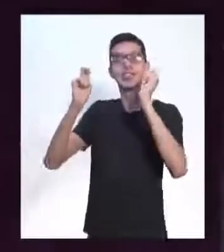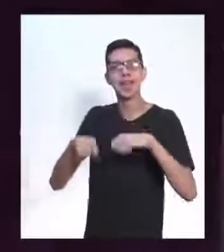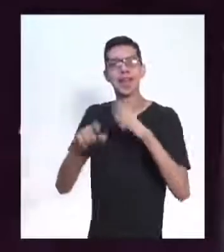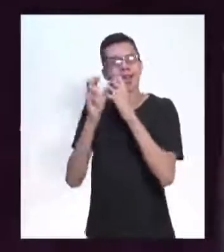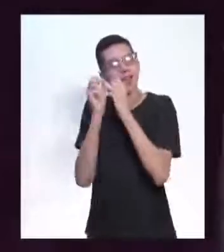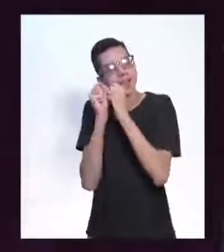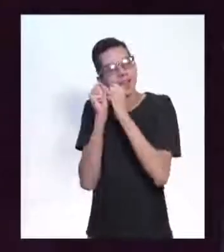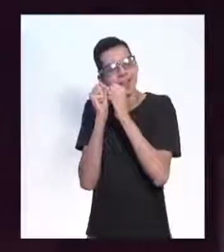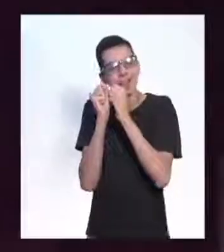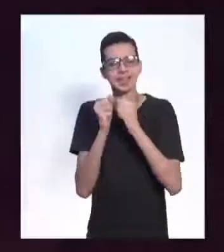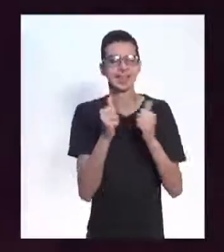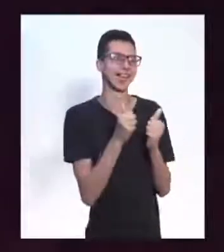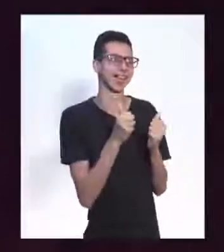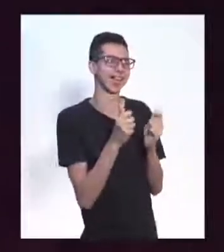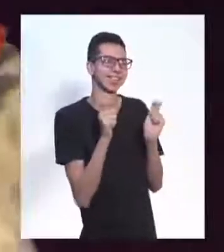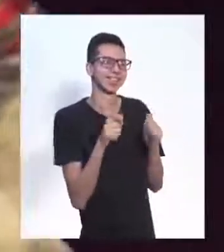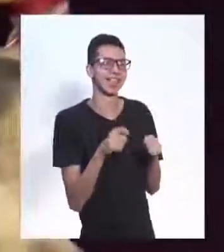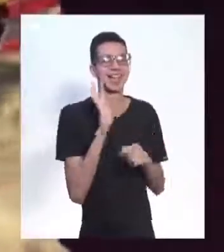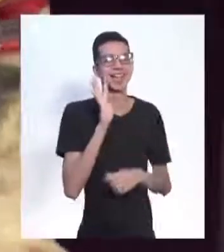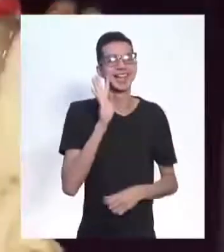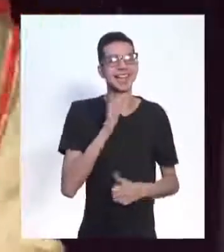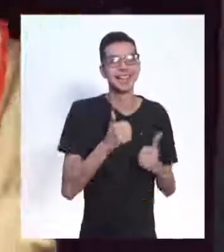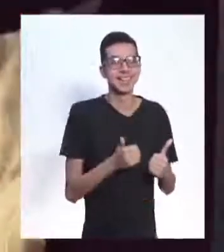dormir. Podemos!